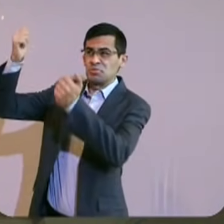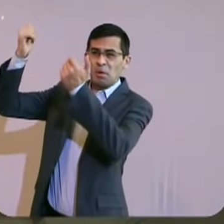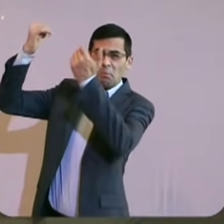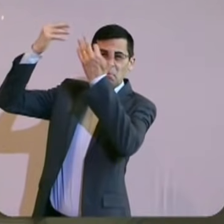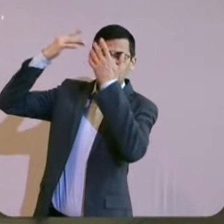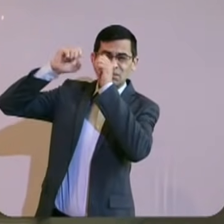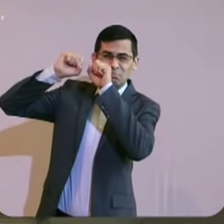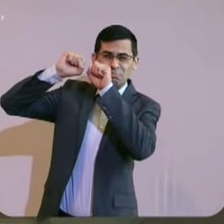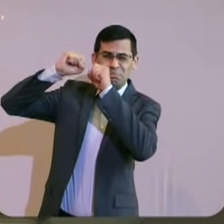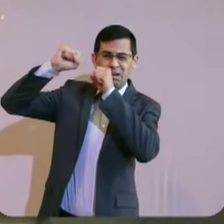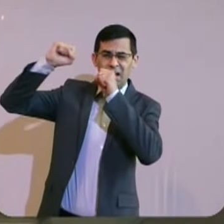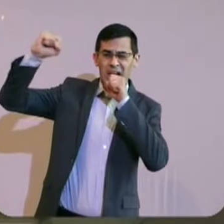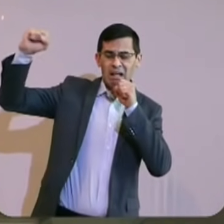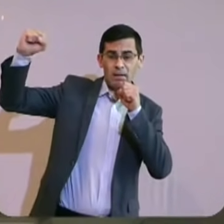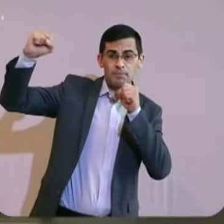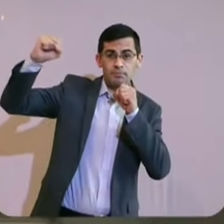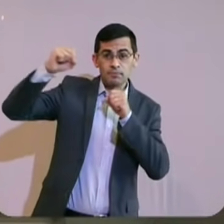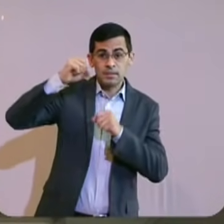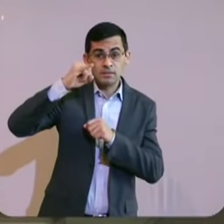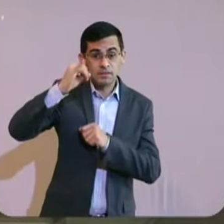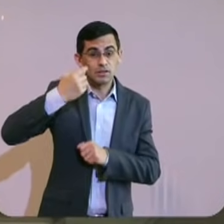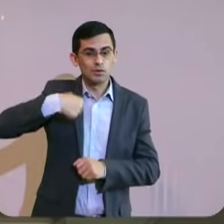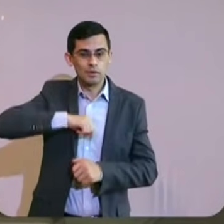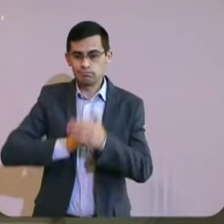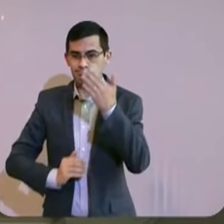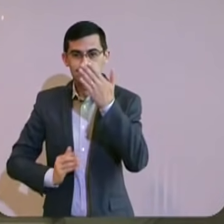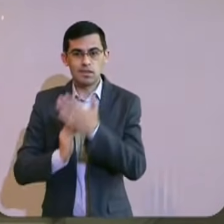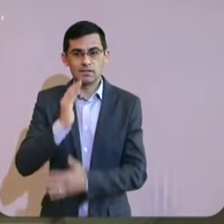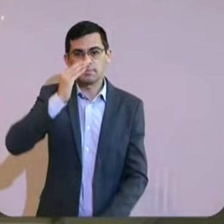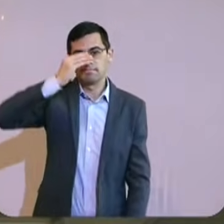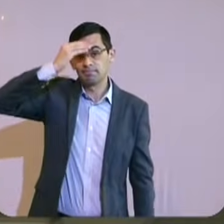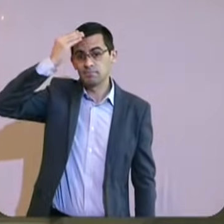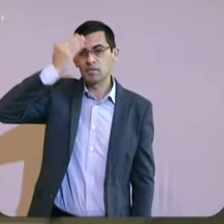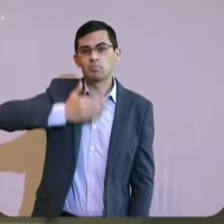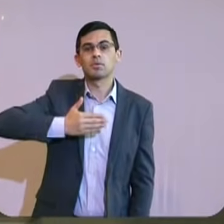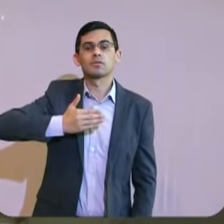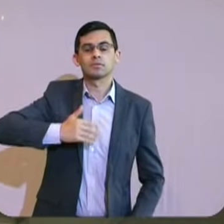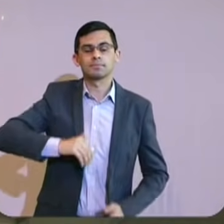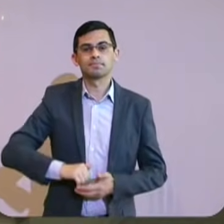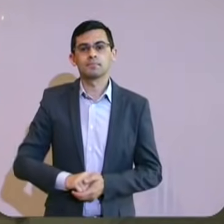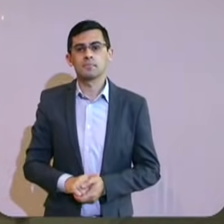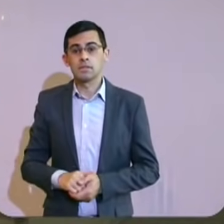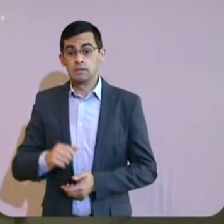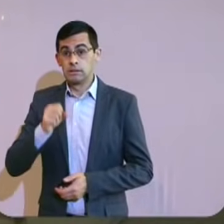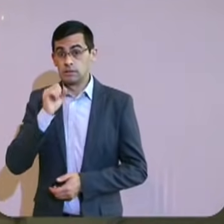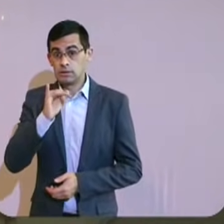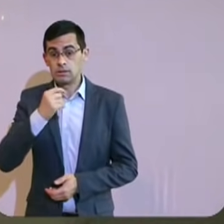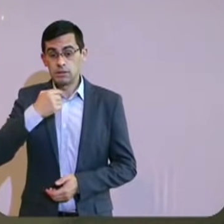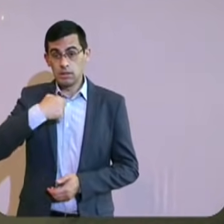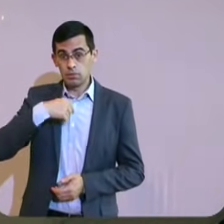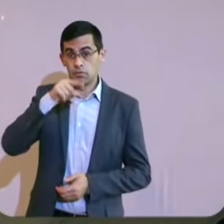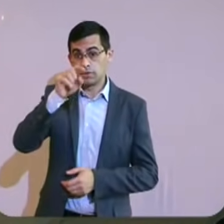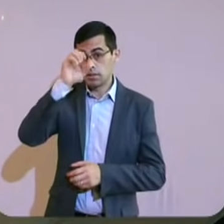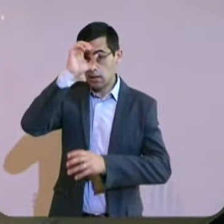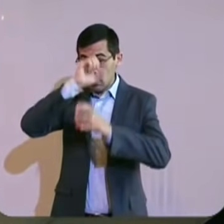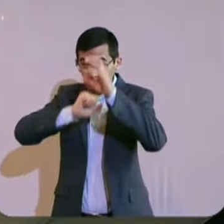tão grande, se a gente passar no teste, se a gente